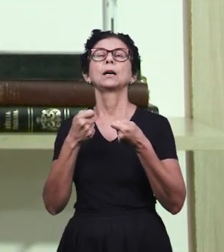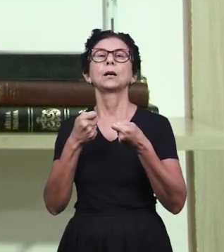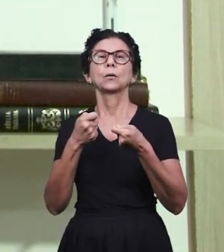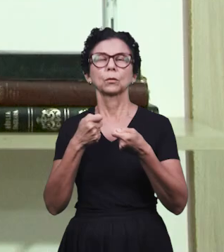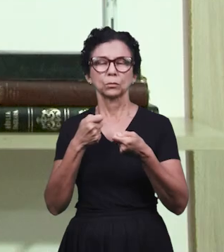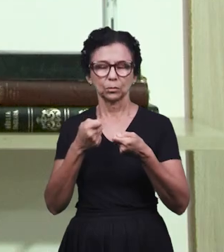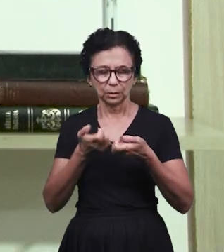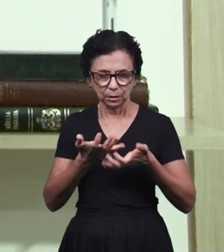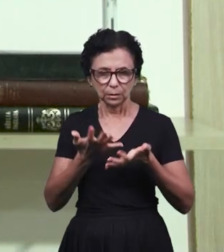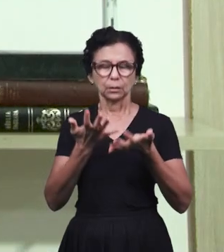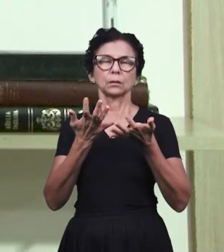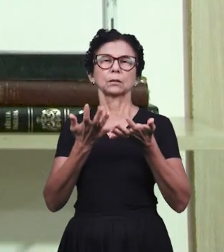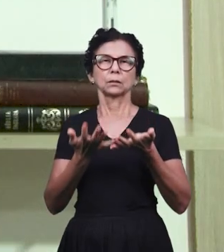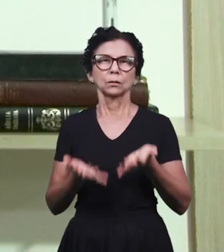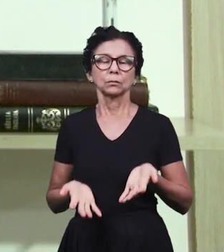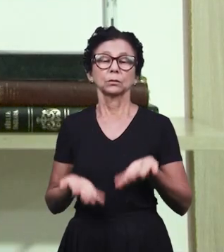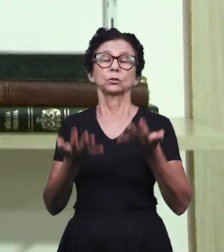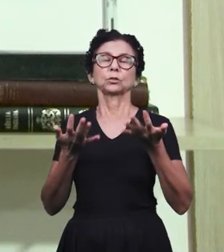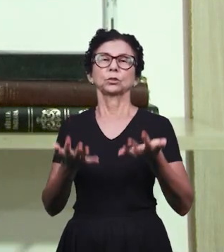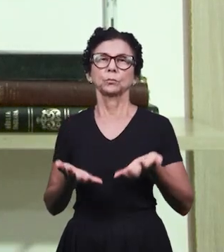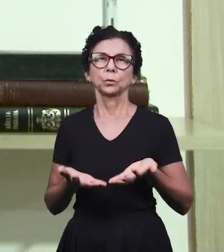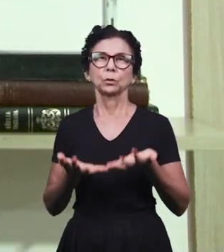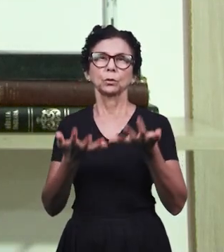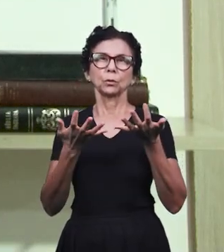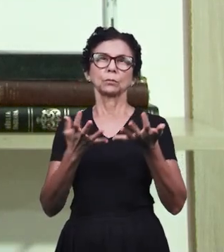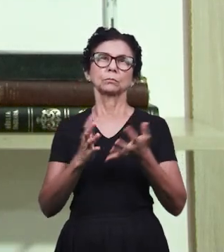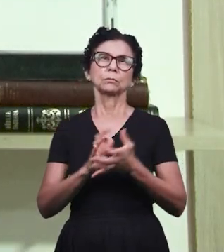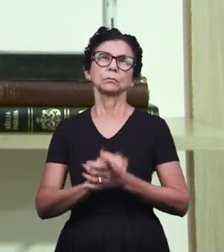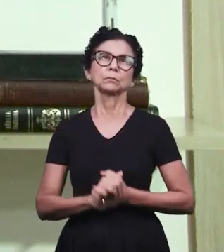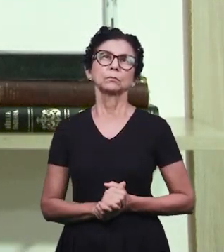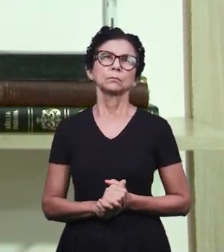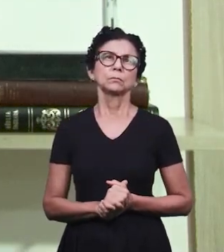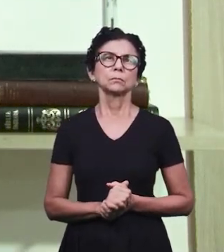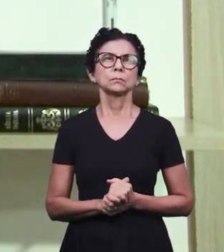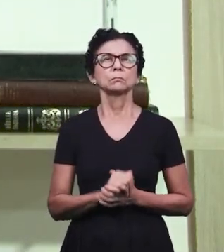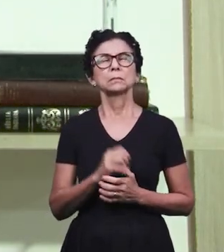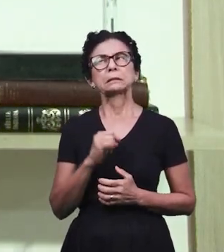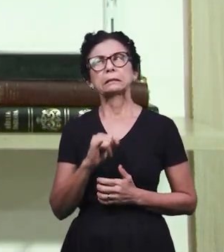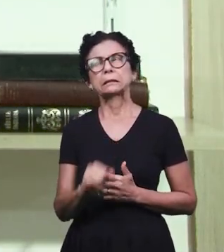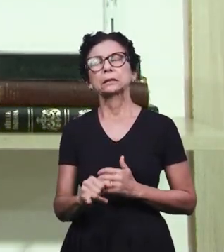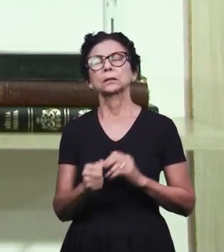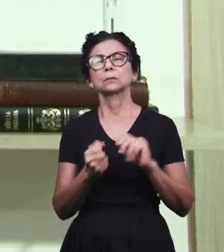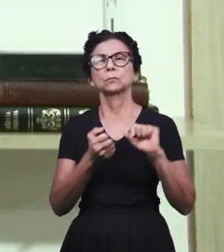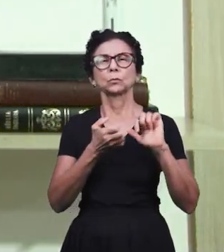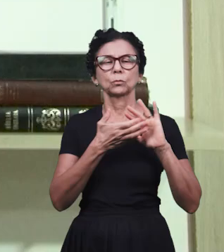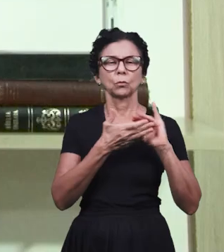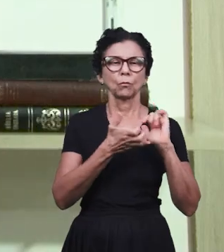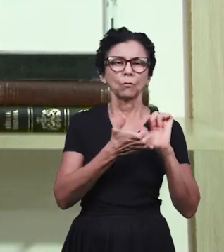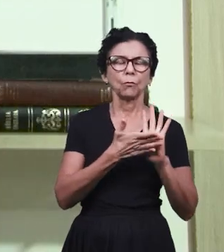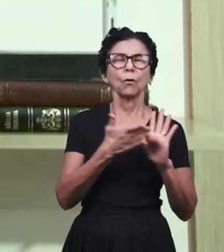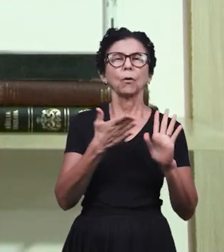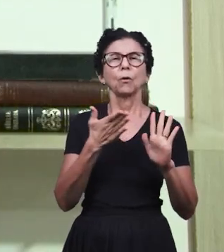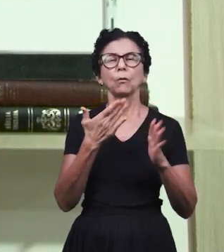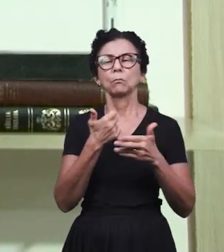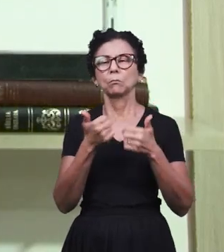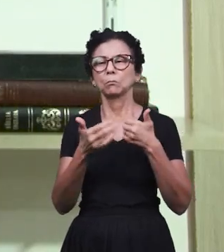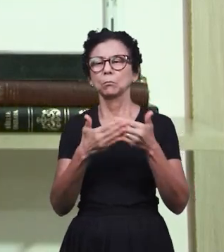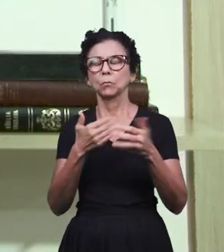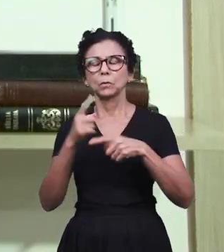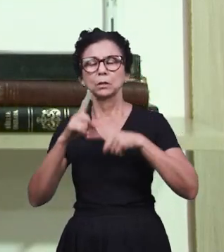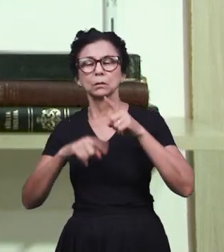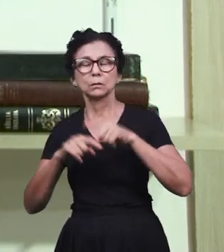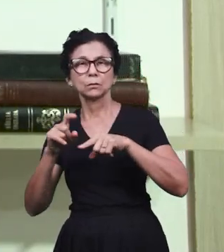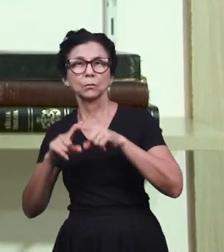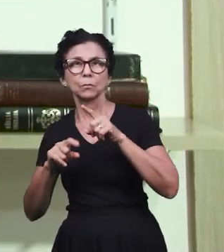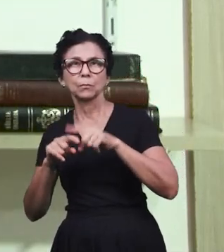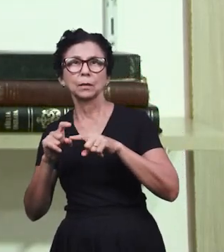acordo com o estímulo que é dado, seja som, seja o louvor, seja o tocar do instrumento. A gente vai